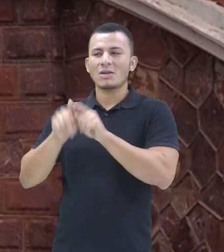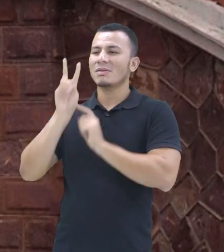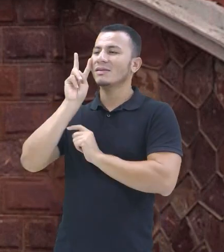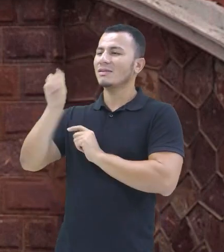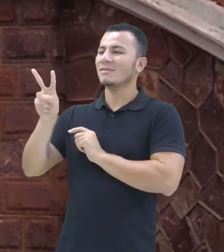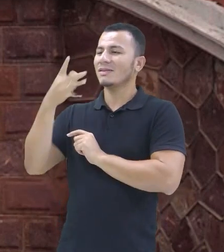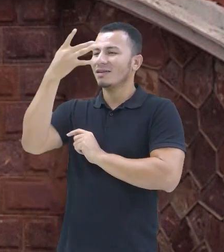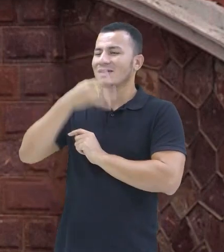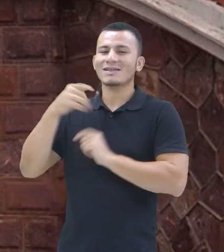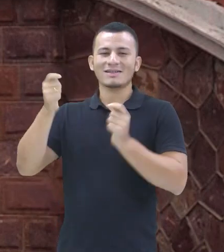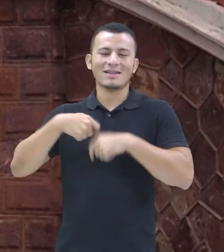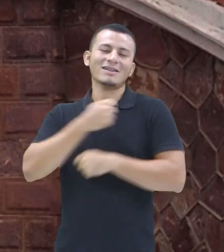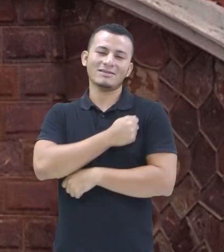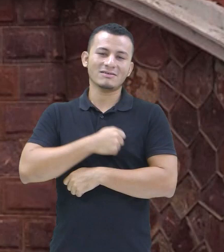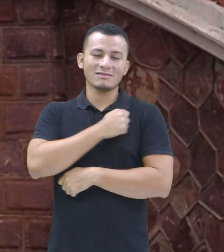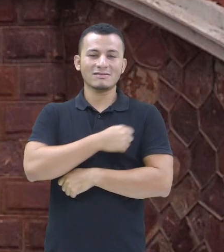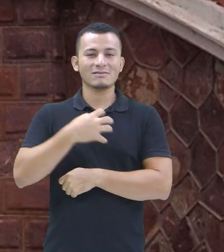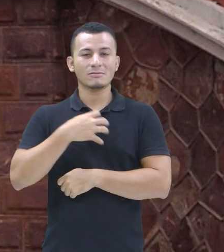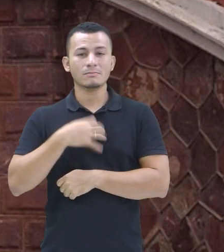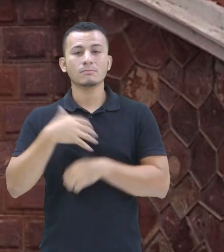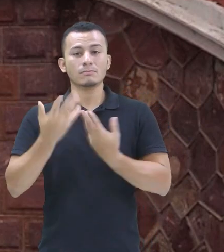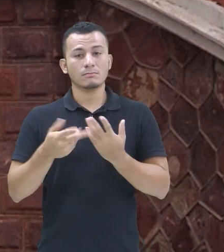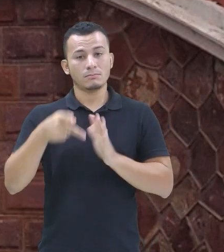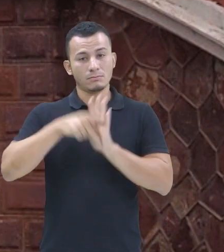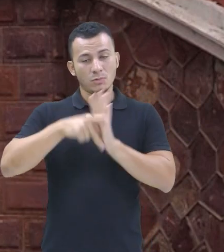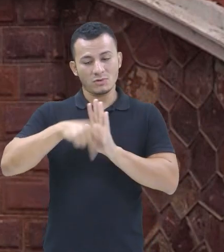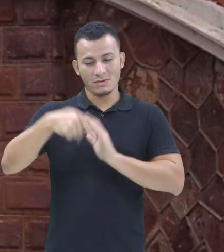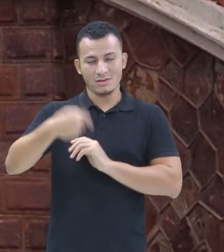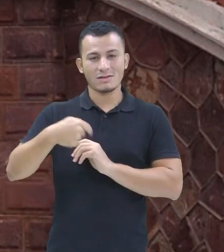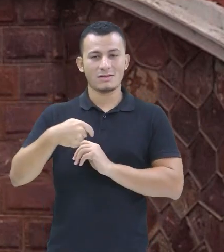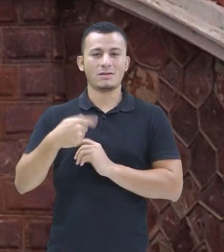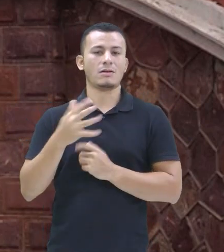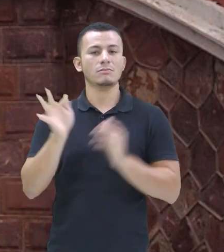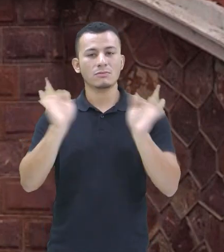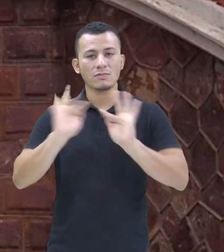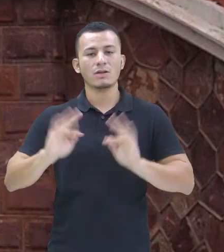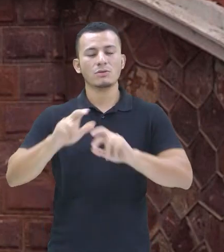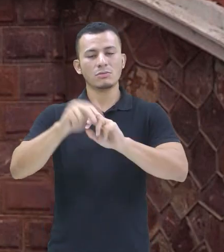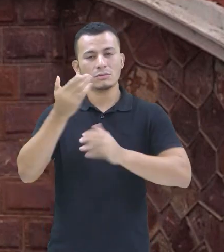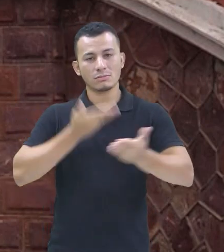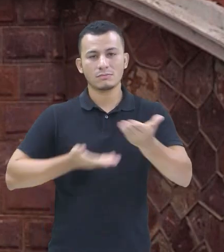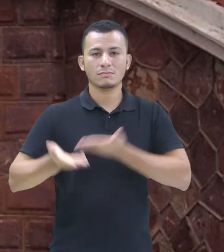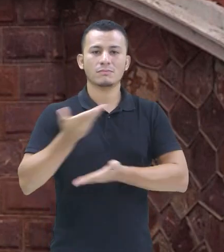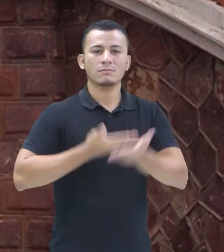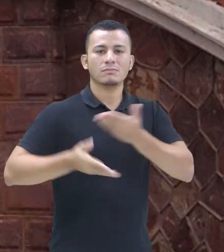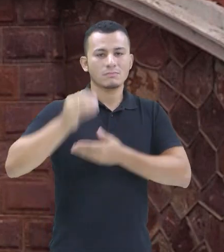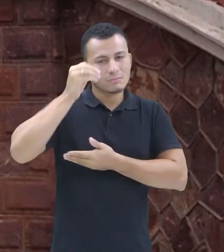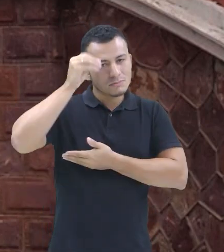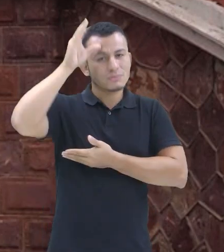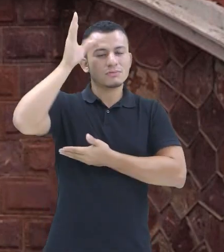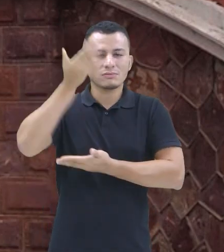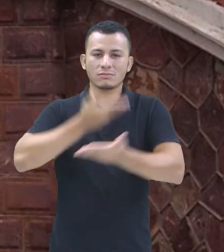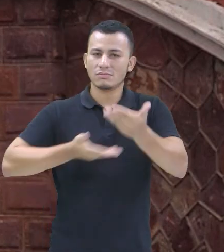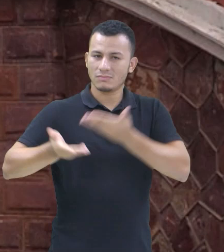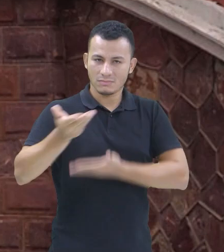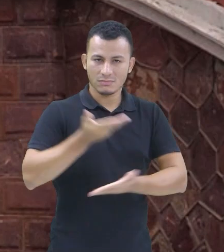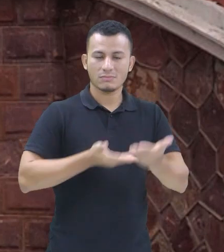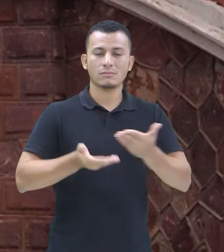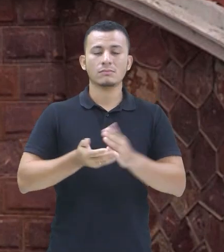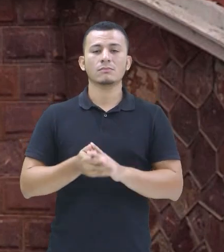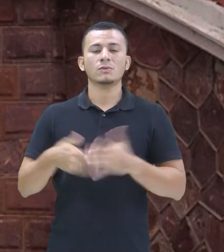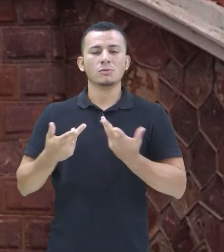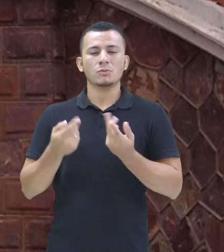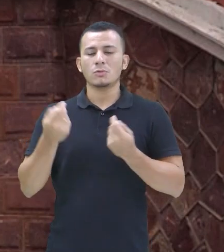a saudade, tá bom? Nós aqui do projeto estamos muito felizes de poder partilhar com vocês os nossos conhecimentos. E nós